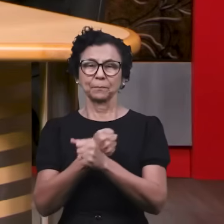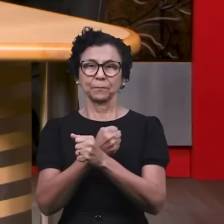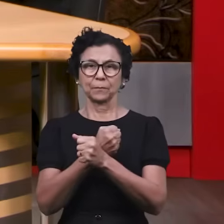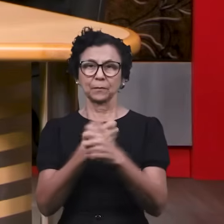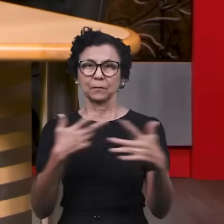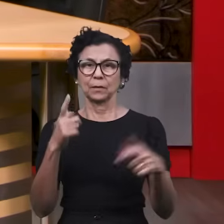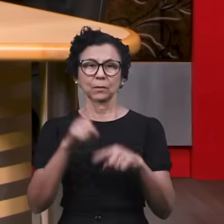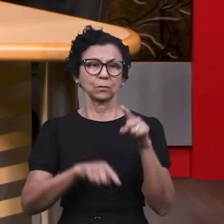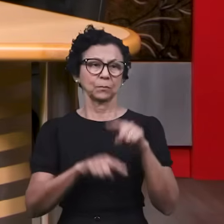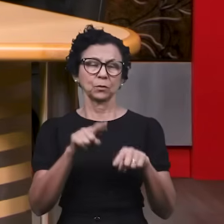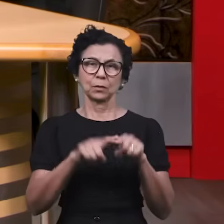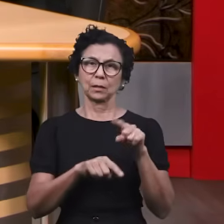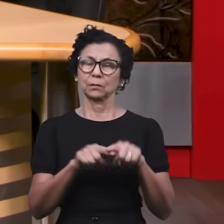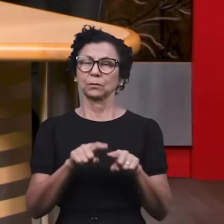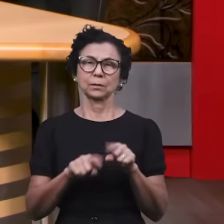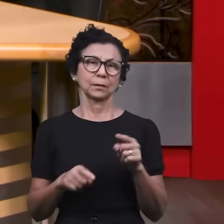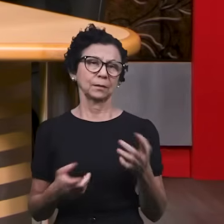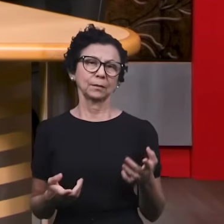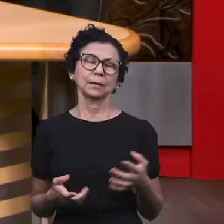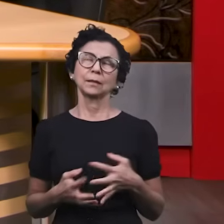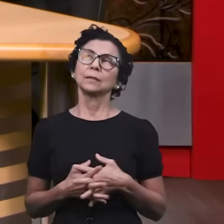né? Você tem vários elementos.